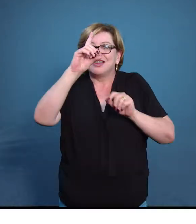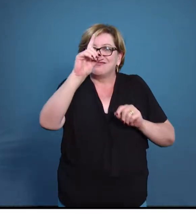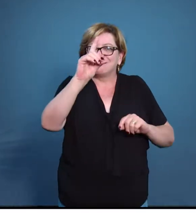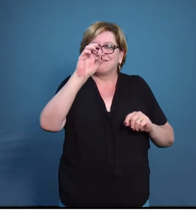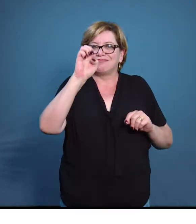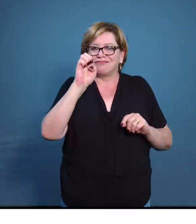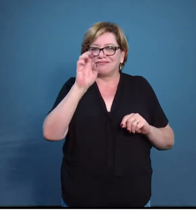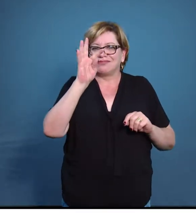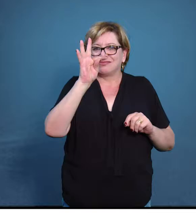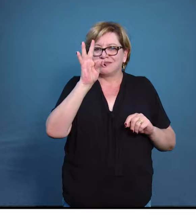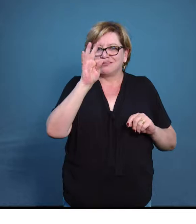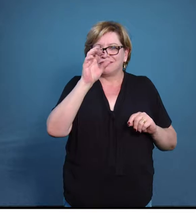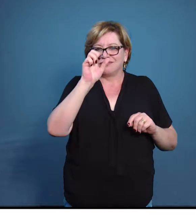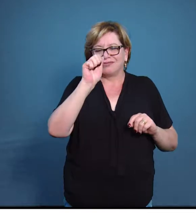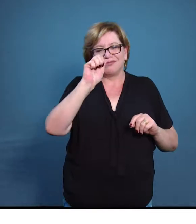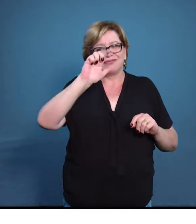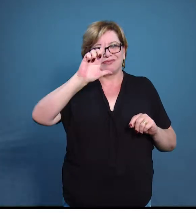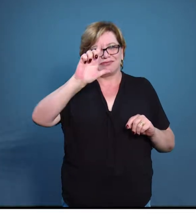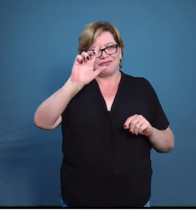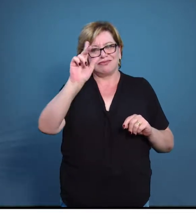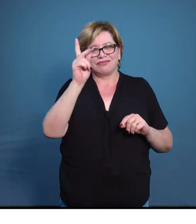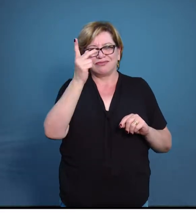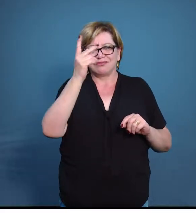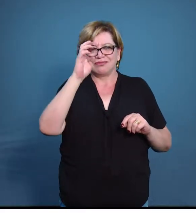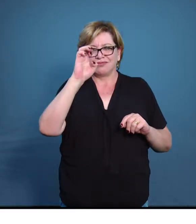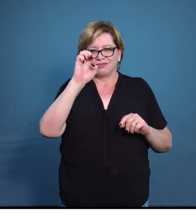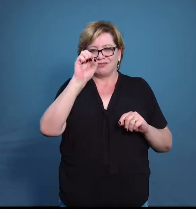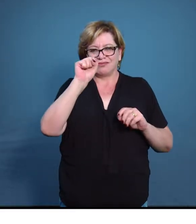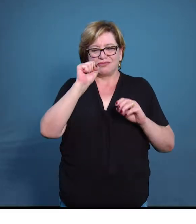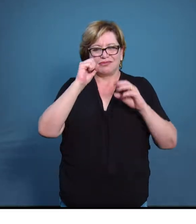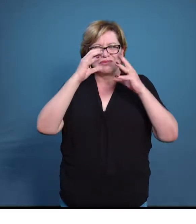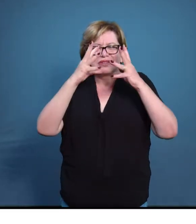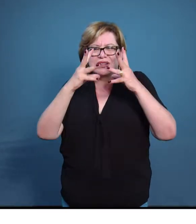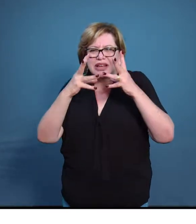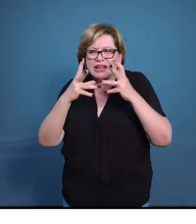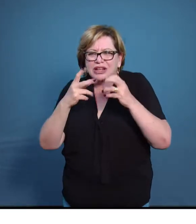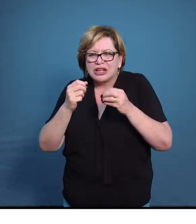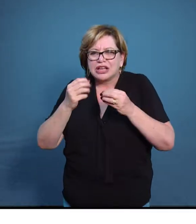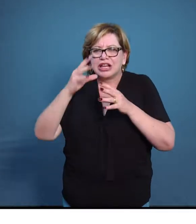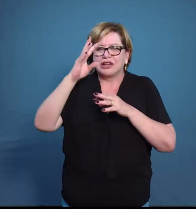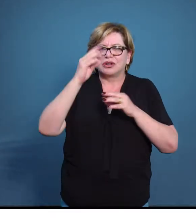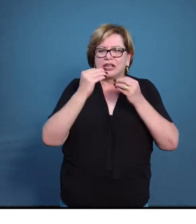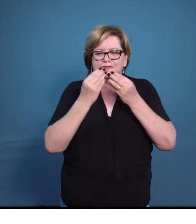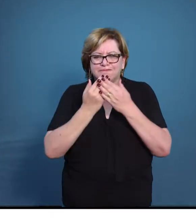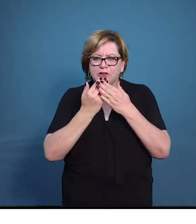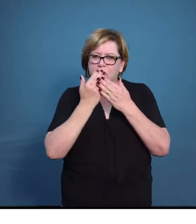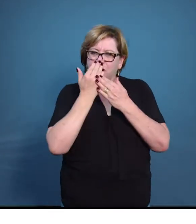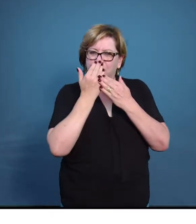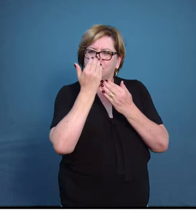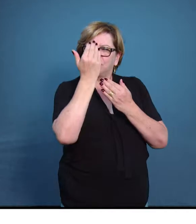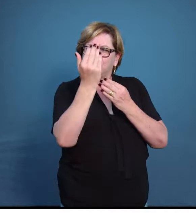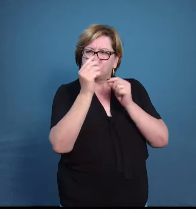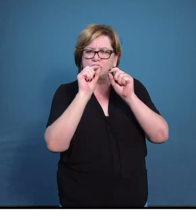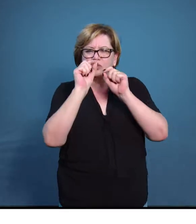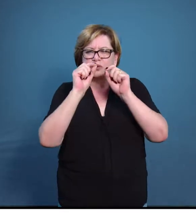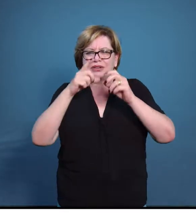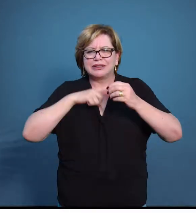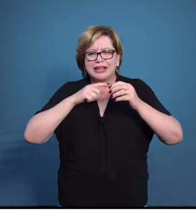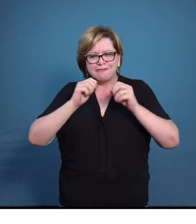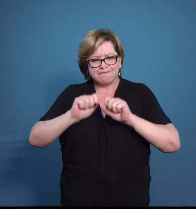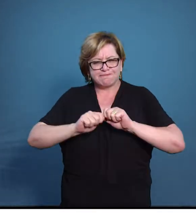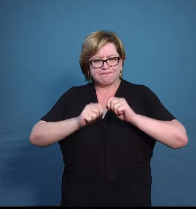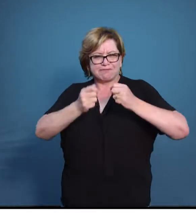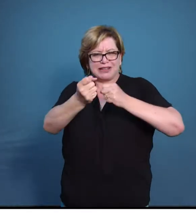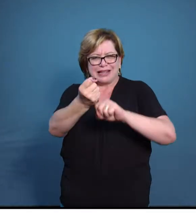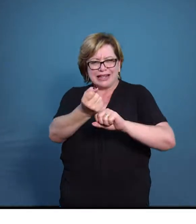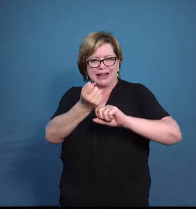obra. Nesses detalhes, a gente observa coisas como textura, fundo, quais os elementos que se